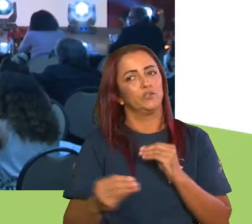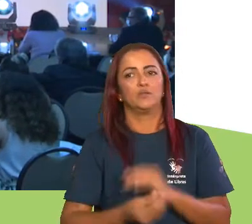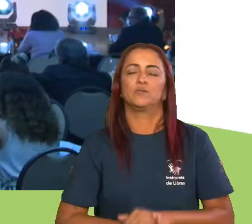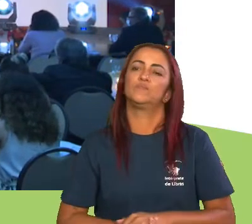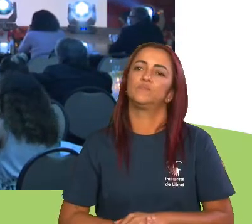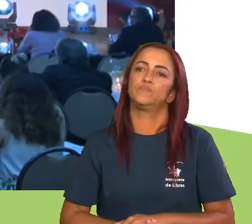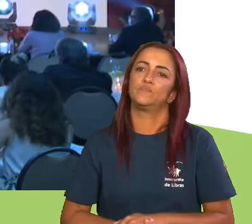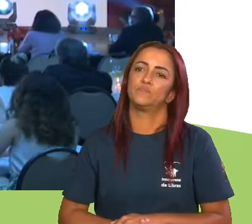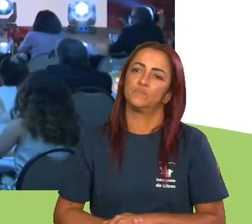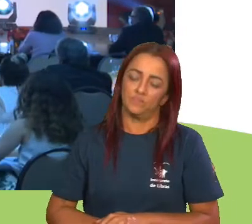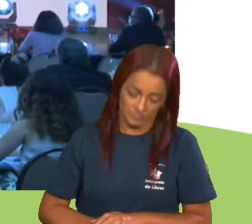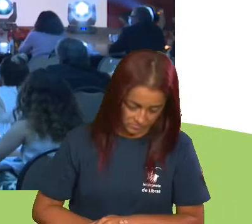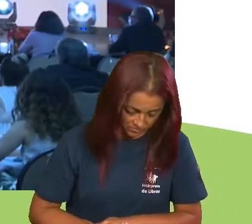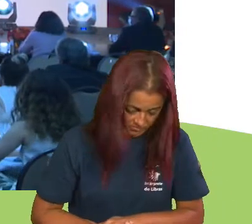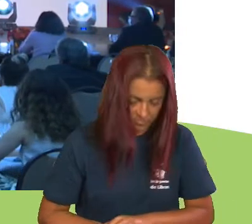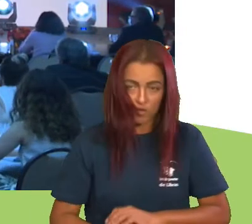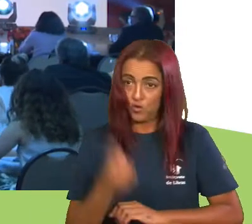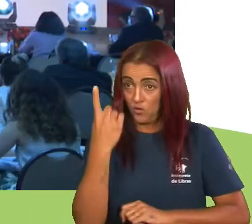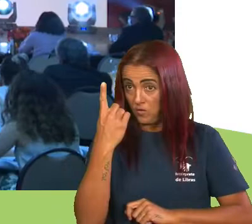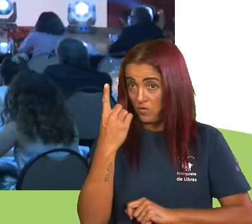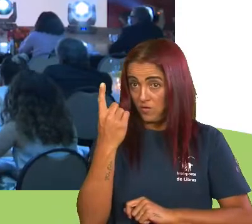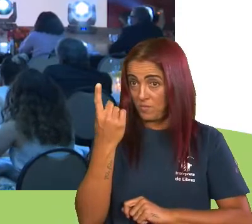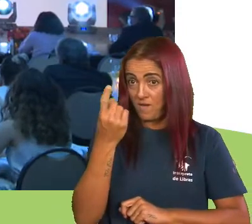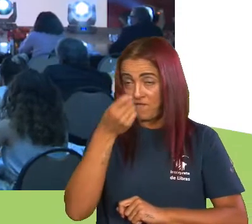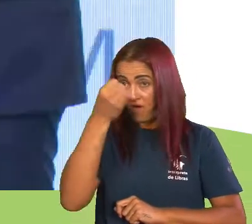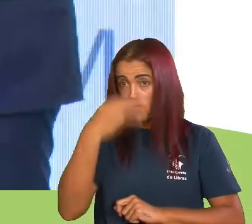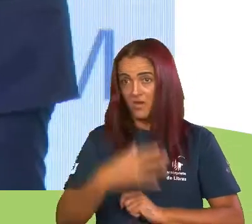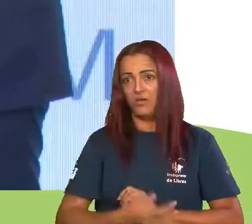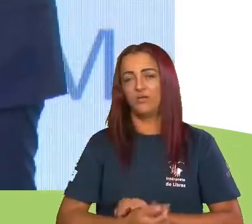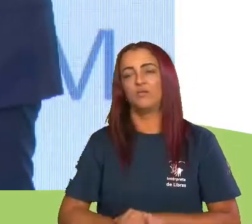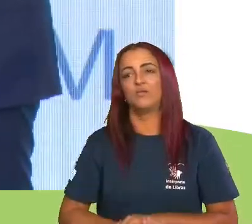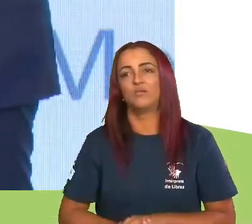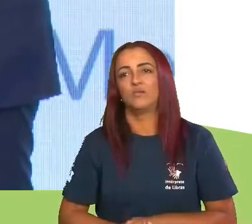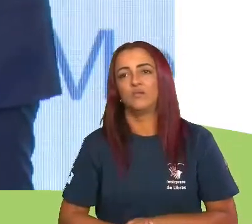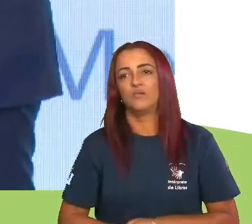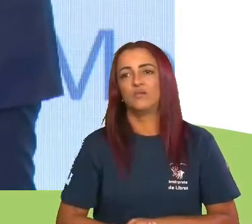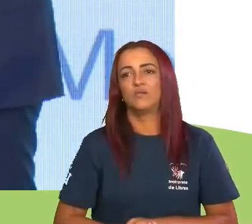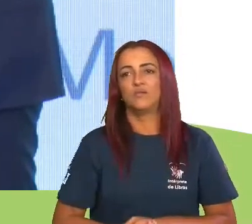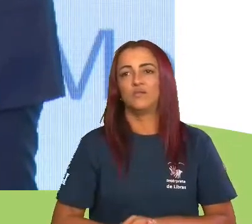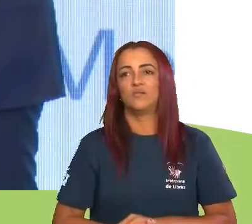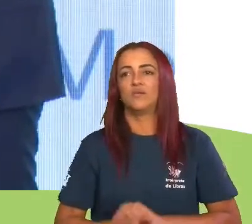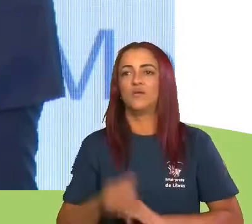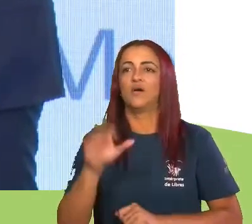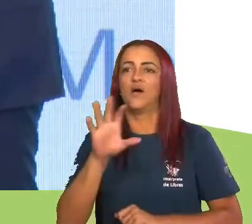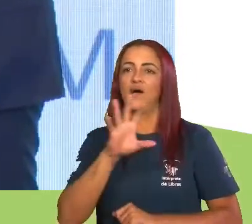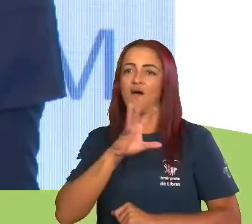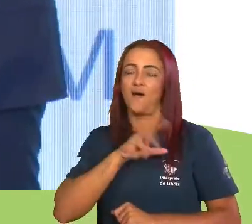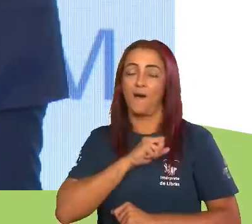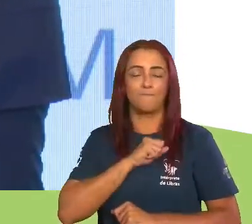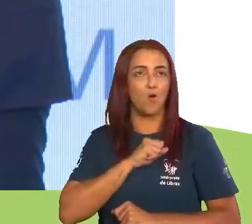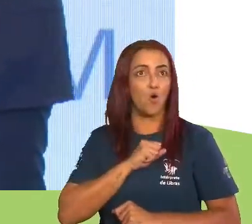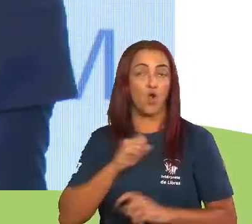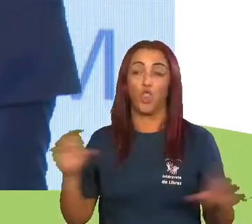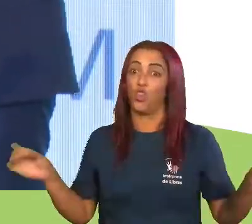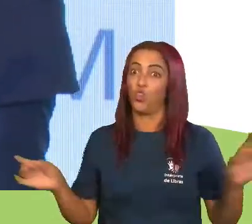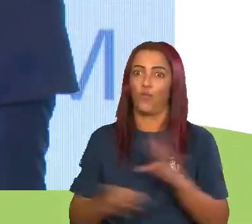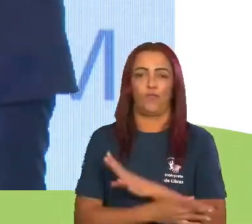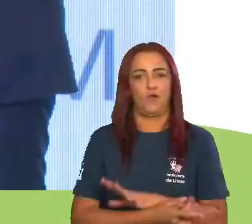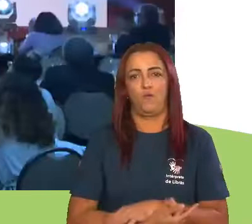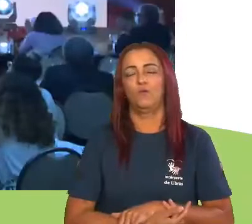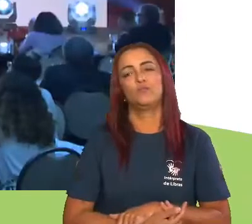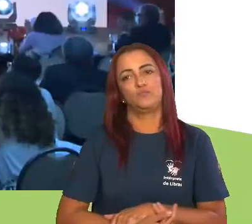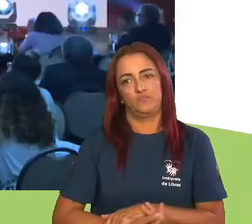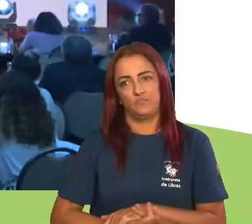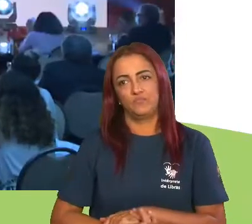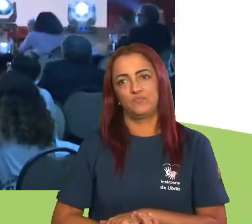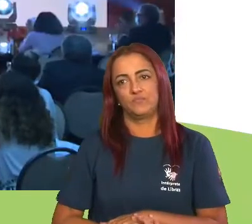uma. É uma palavra, Fê. Poxa. Amor incondicional. Ah, uma salva de